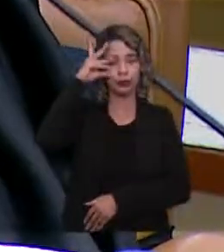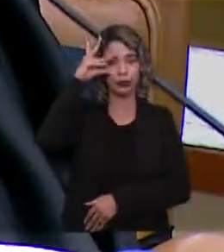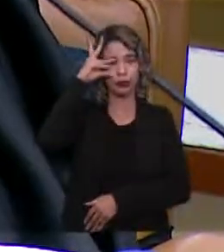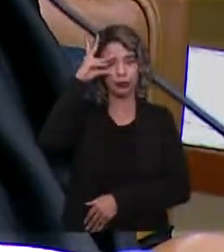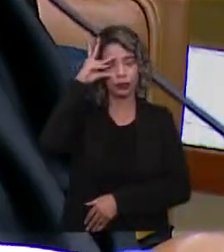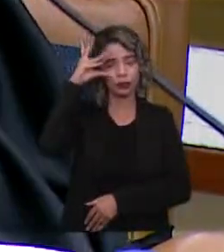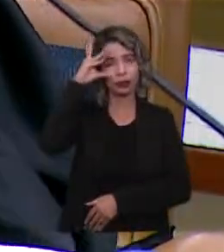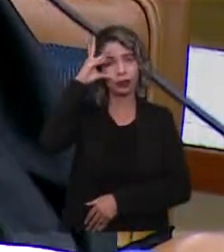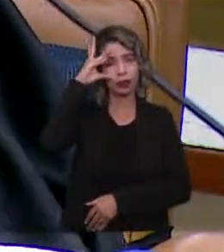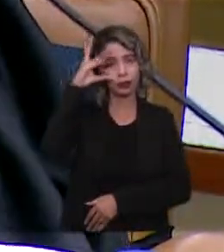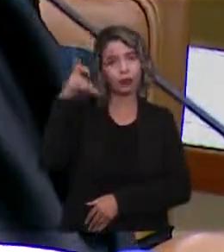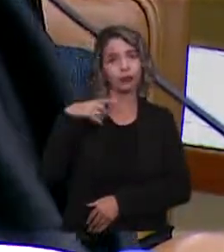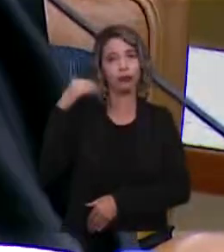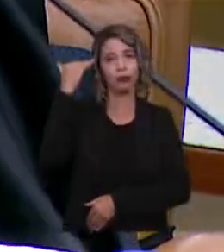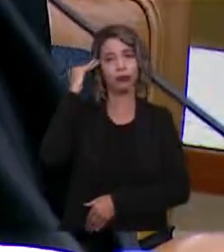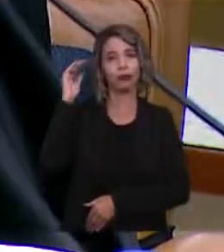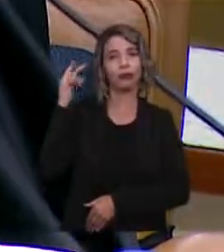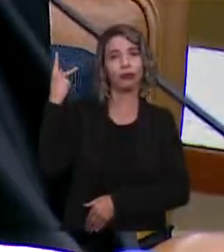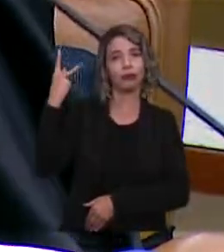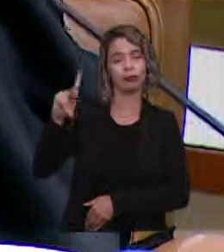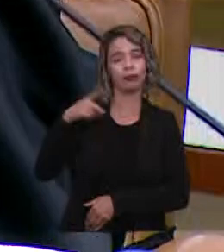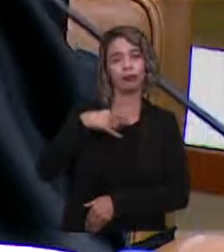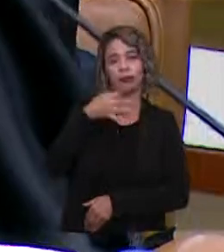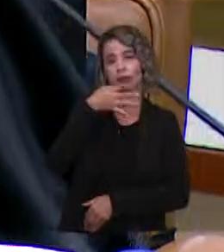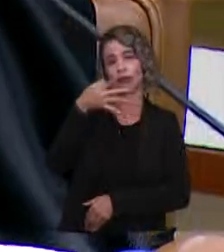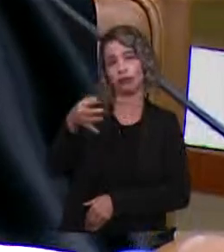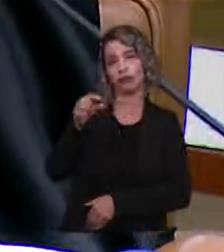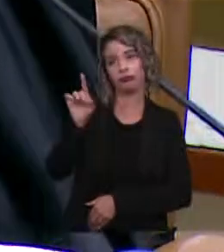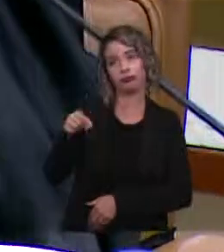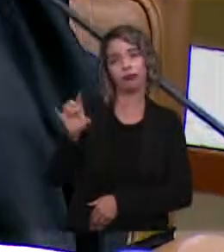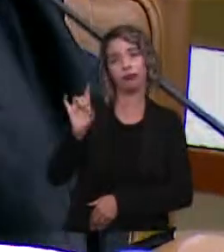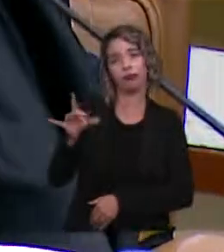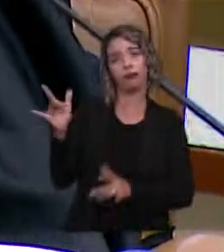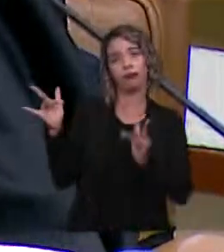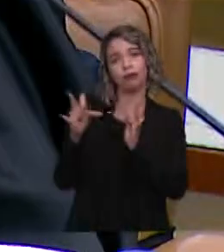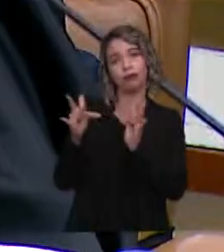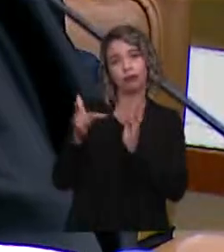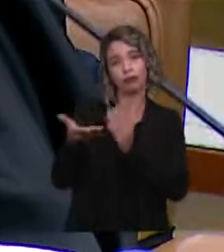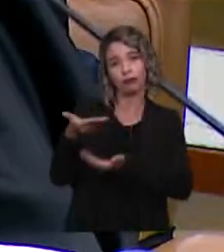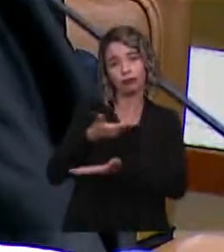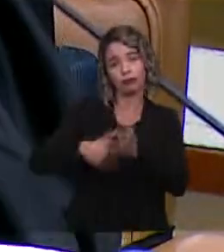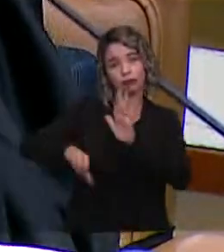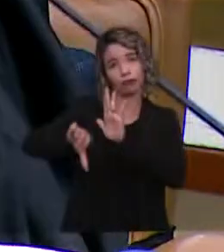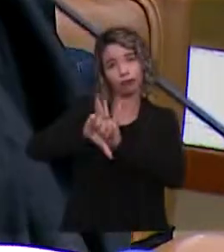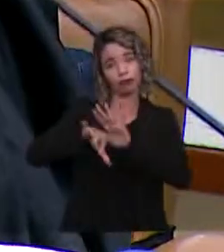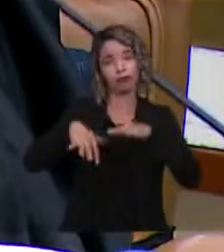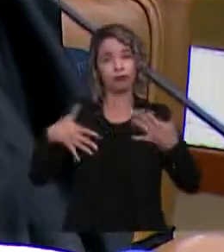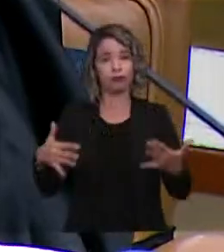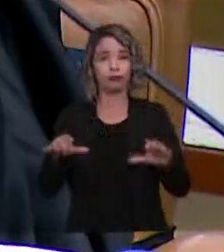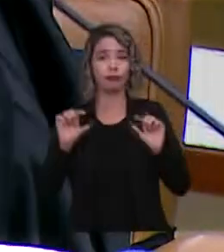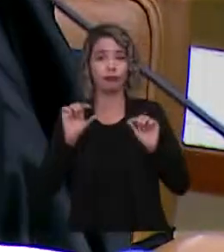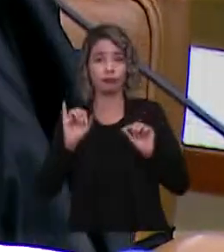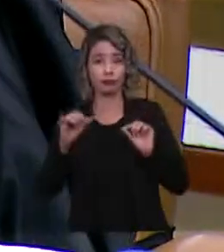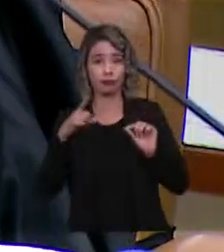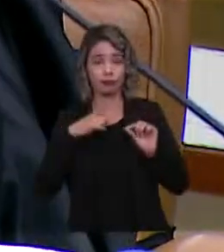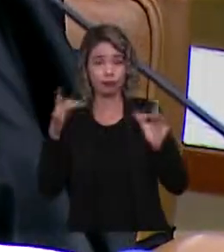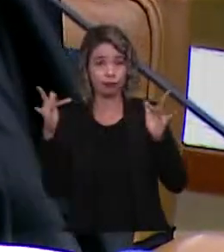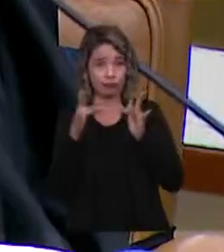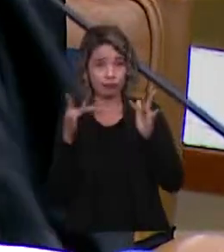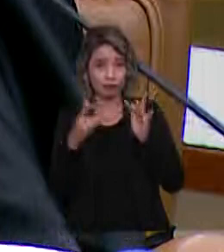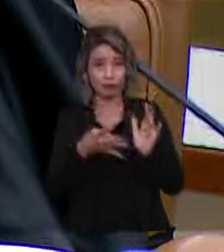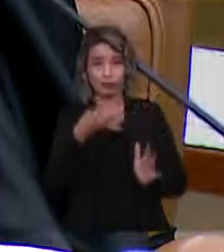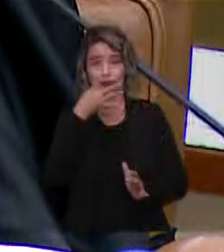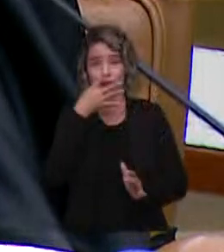uma desclassificação, como Sua Excelência mesmo disse, que, afinal de contas, quem qualifica juridicamente o fato e